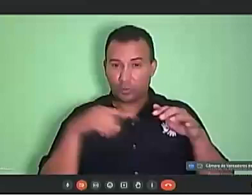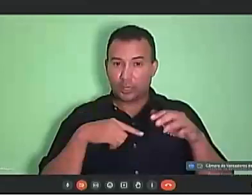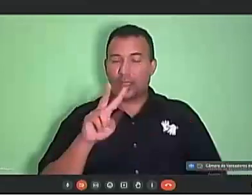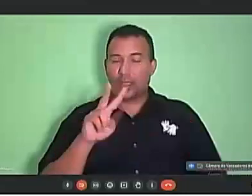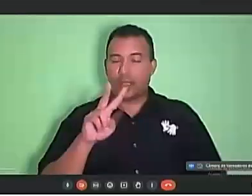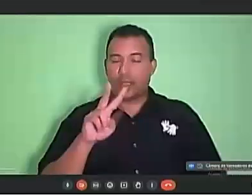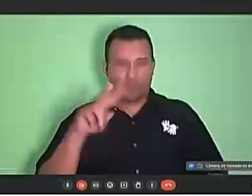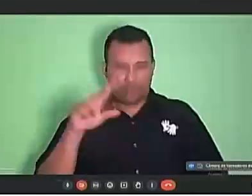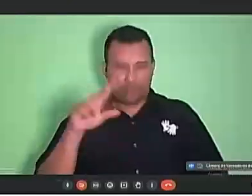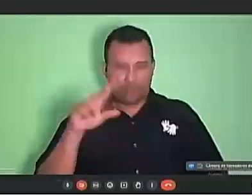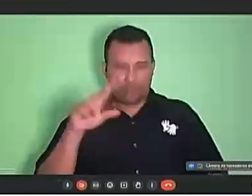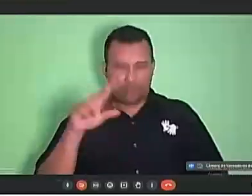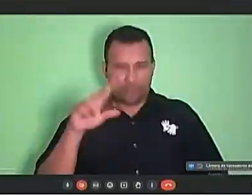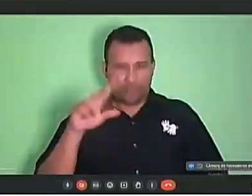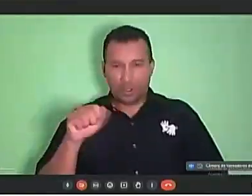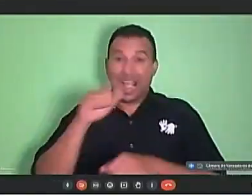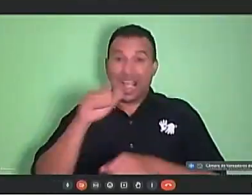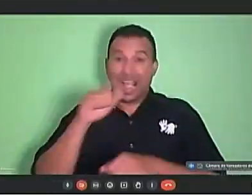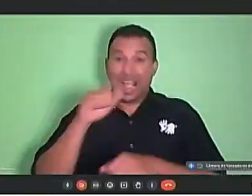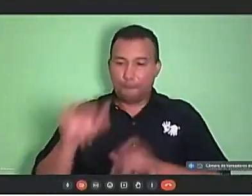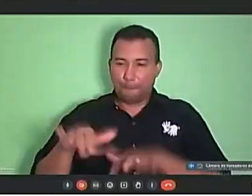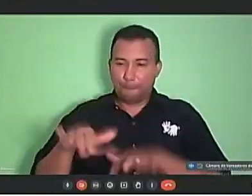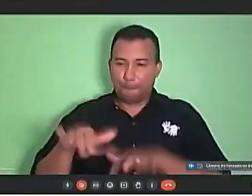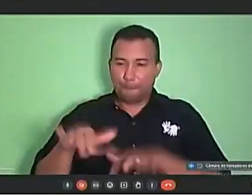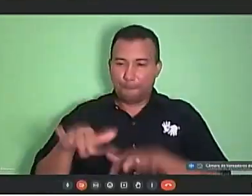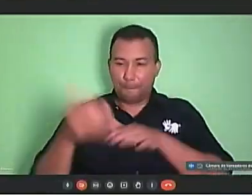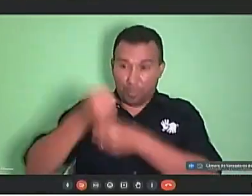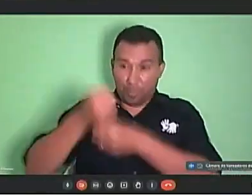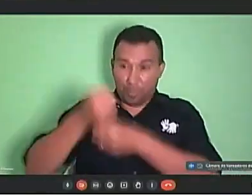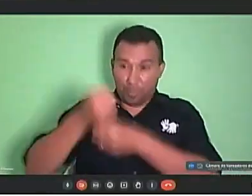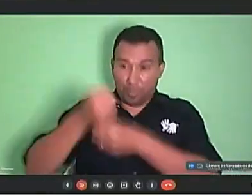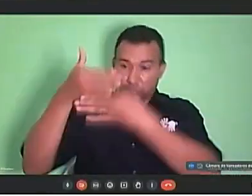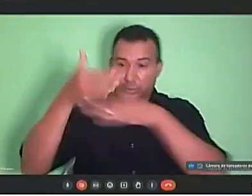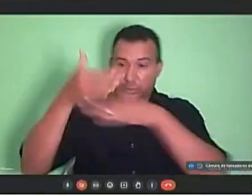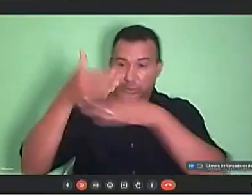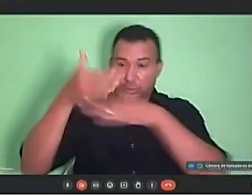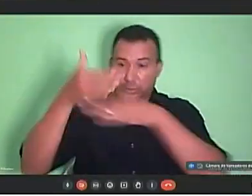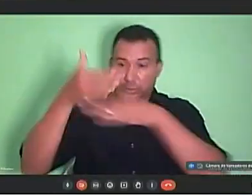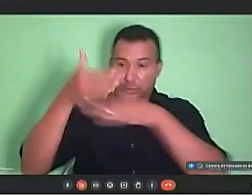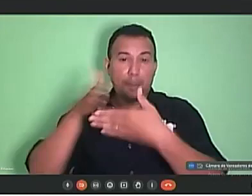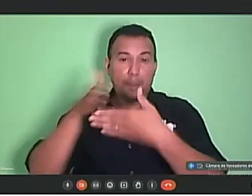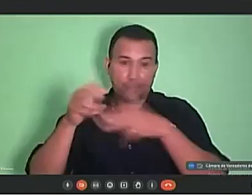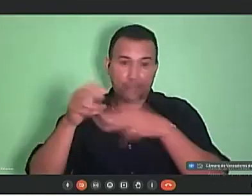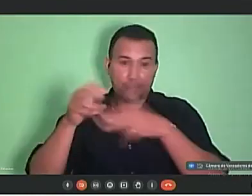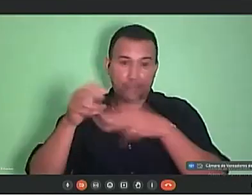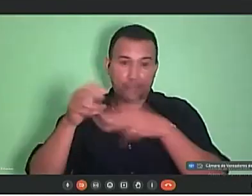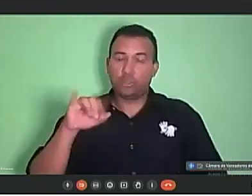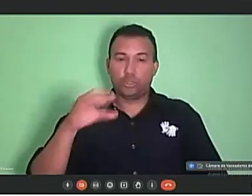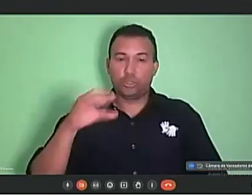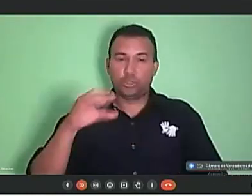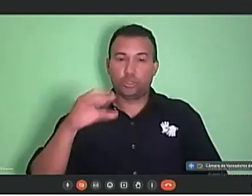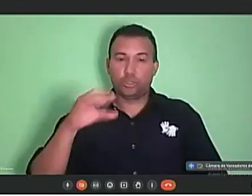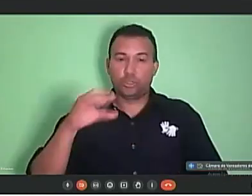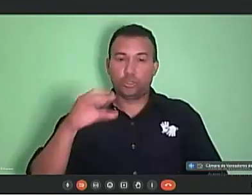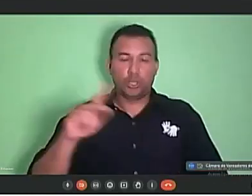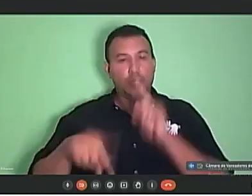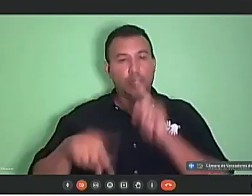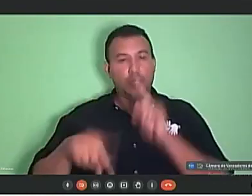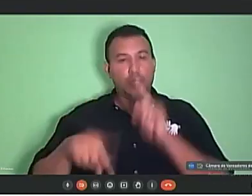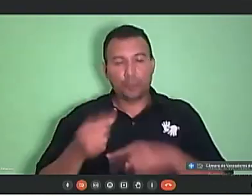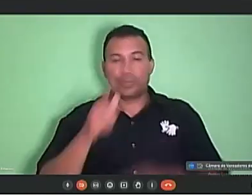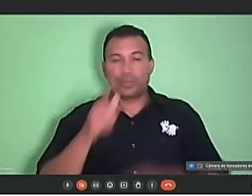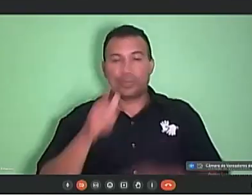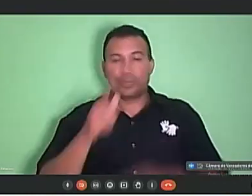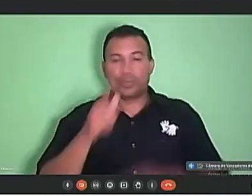rio, assim que o nível do rio superar o nível interno do sistema de diques. A partir deste momento, a água da chuva